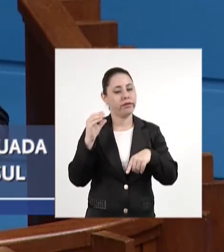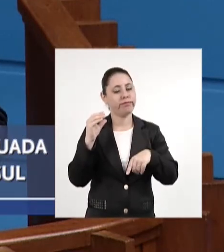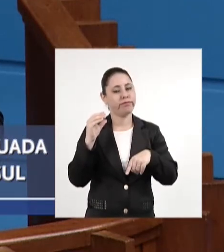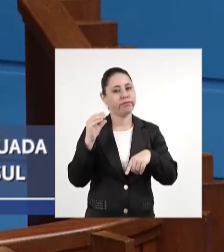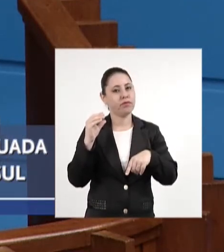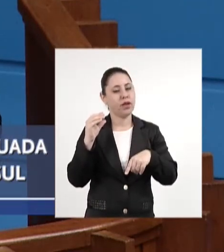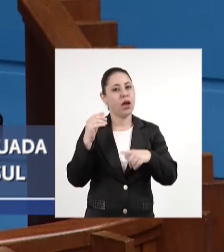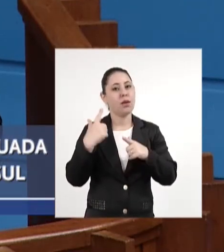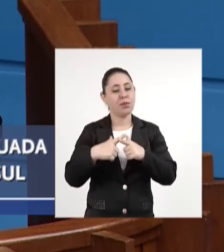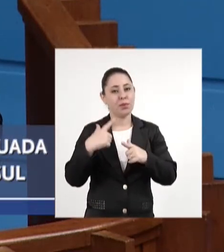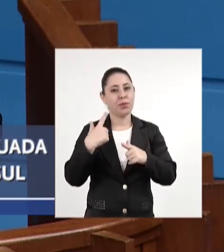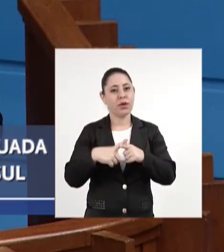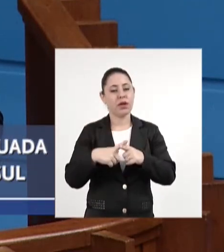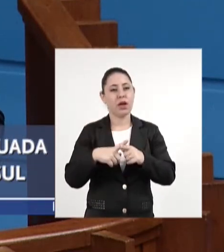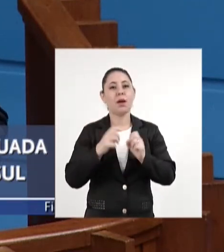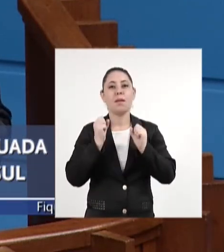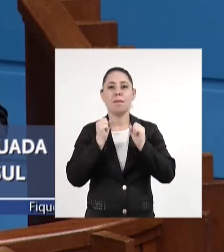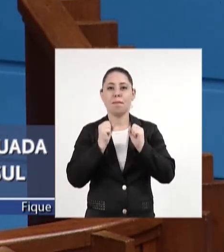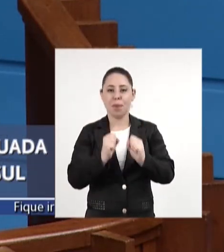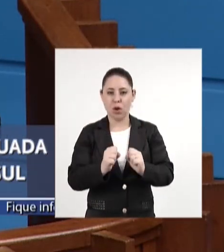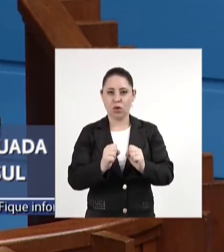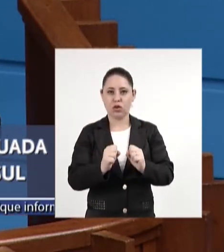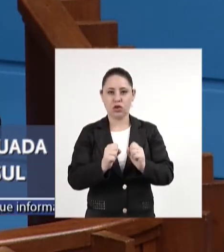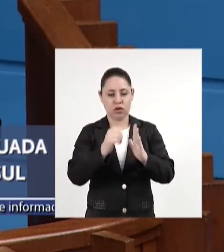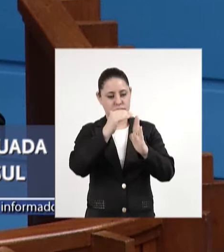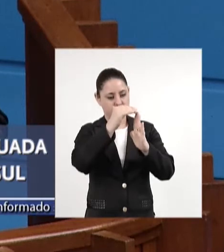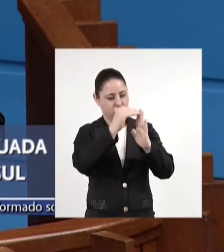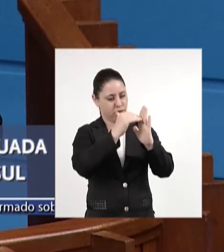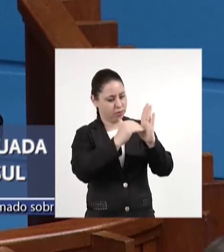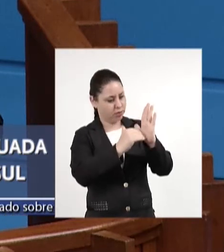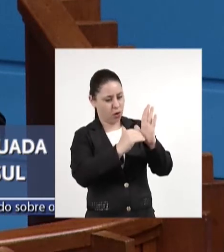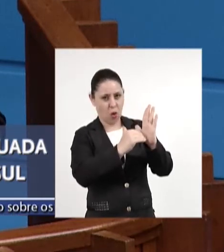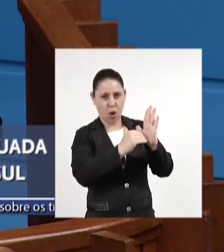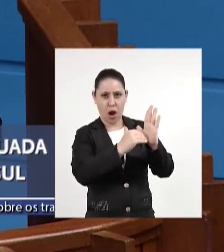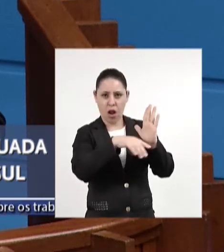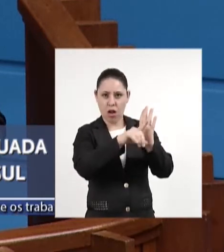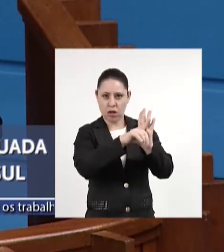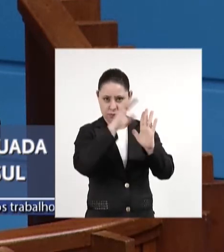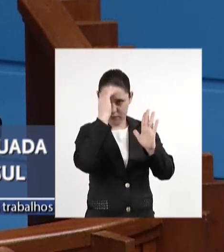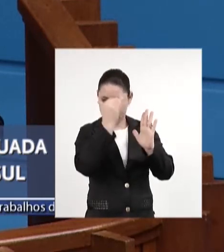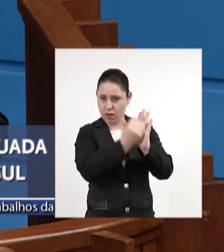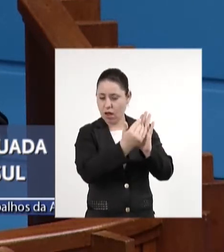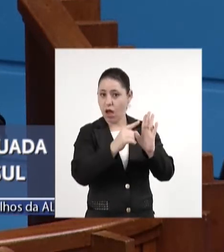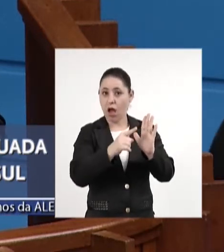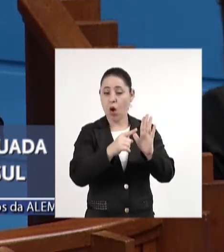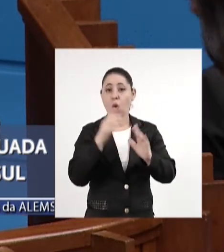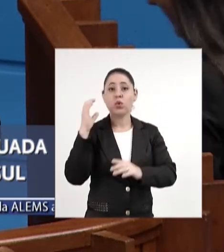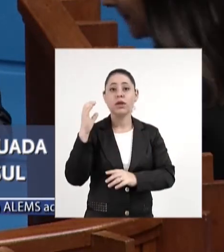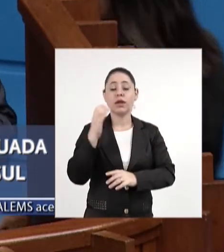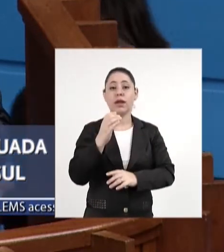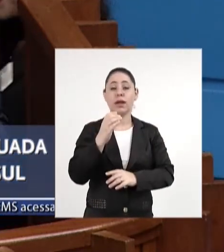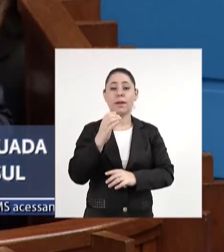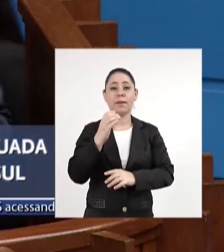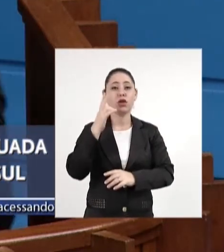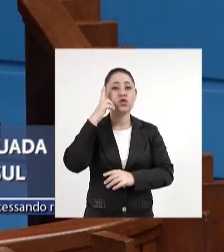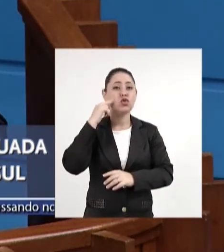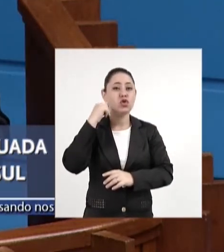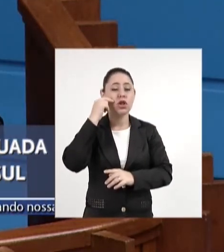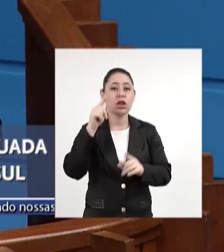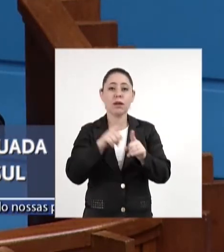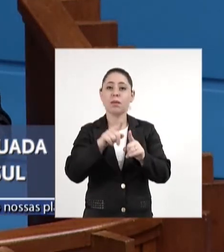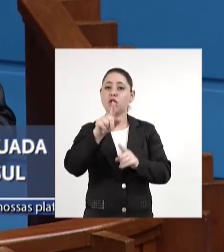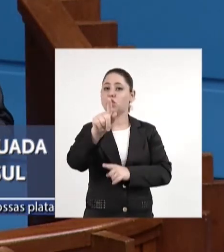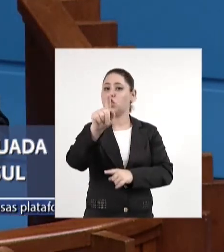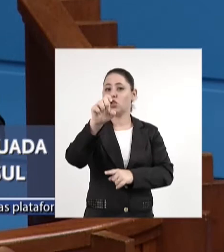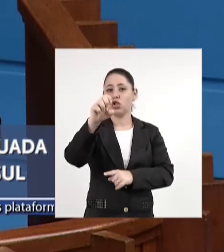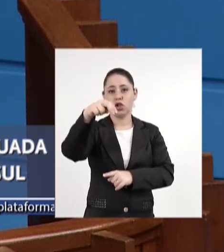a possibilidade de enquadramento dessas condutas estatais nos crimes de racismo e até mesmo de genocídio.